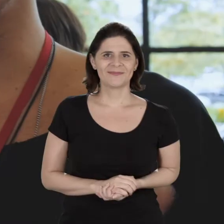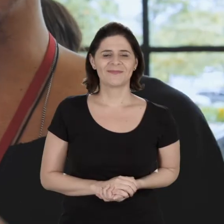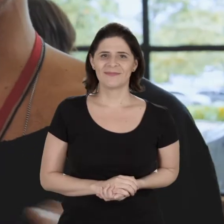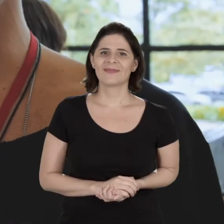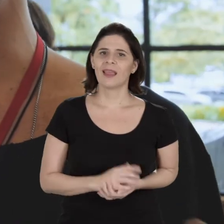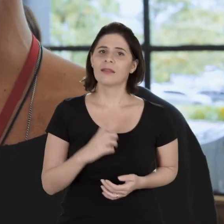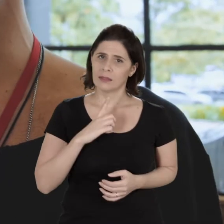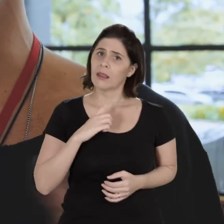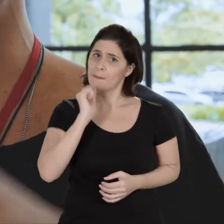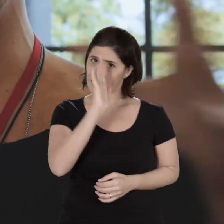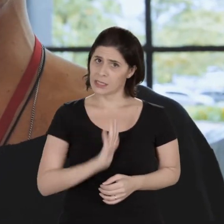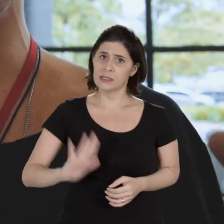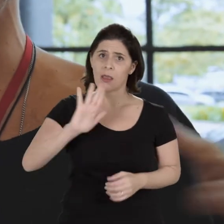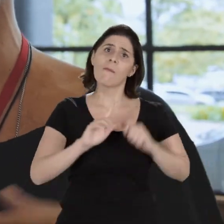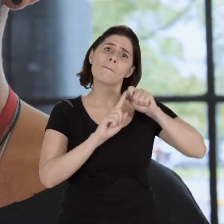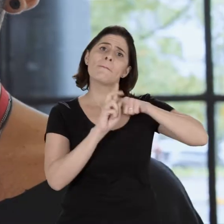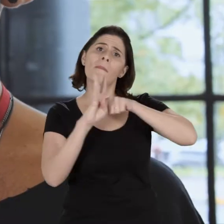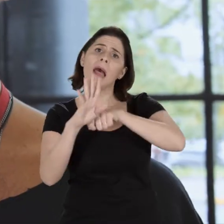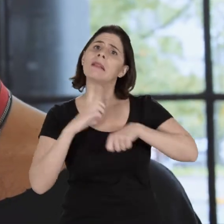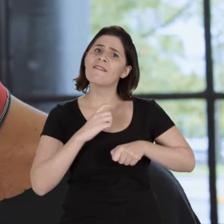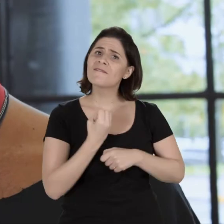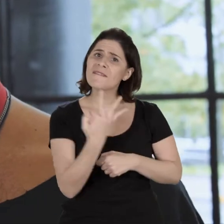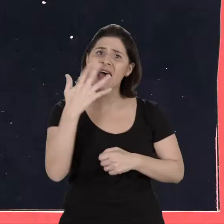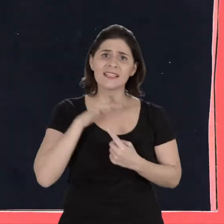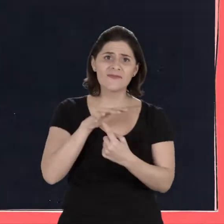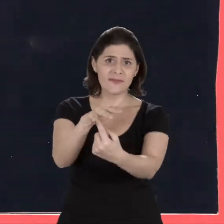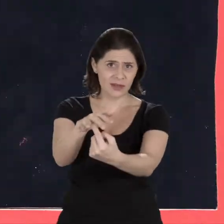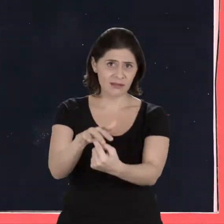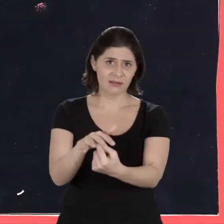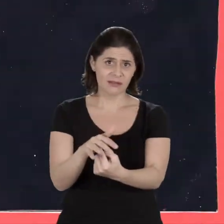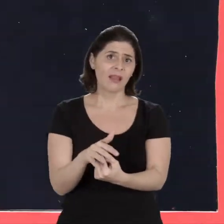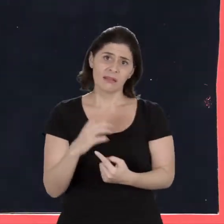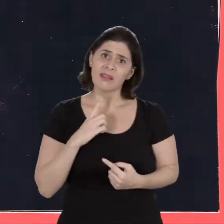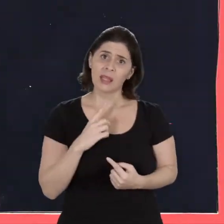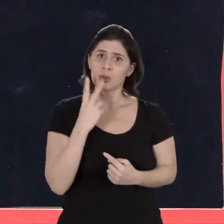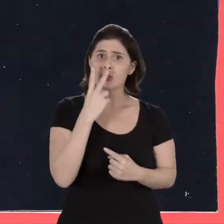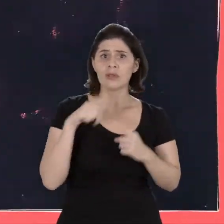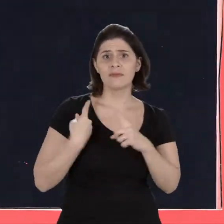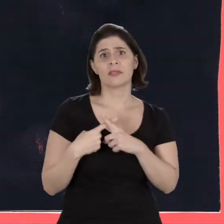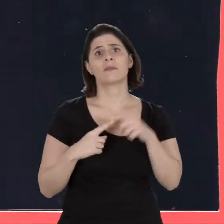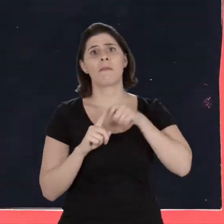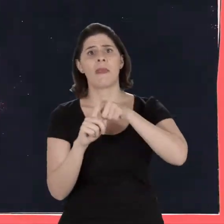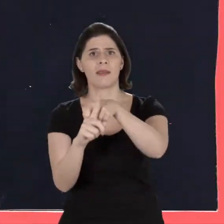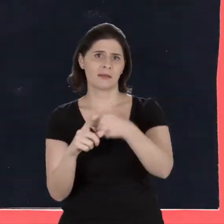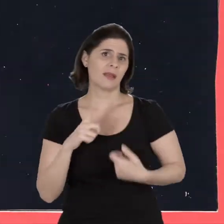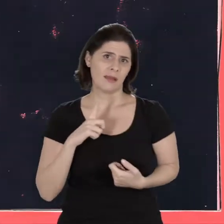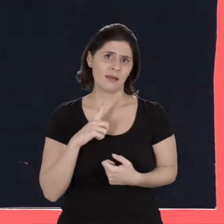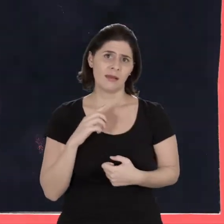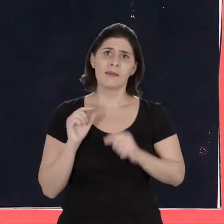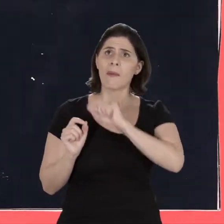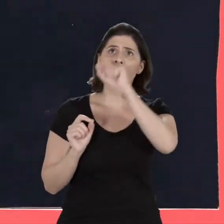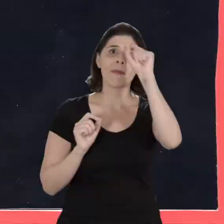Tem se consolidado um calendário de feiras no Brasil inteiro. Daqui até julho, por exemplo, tem até 2 feiras por mês, diferentes cidades. Por